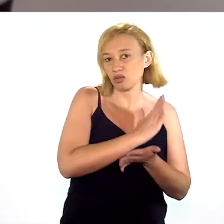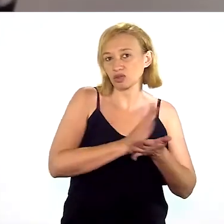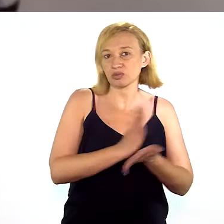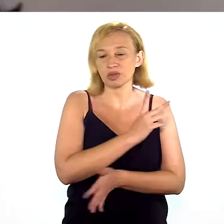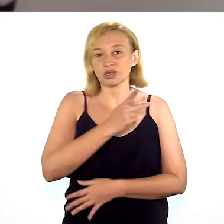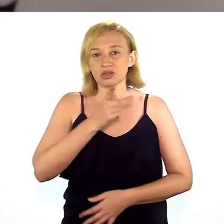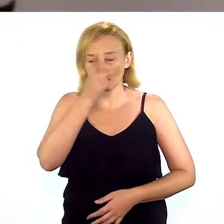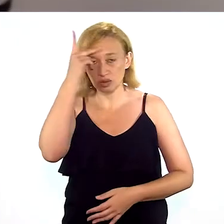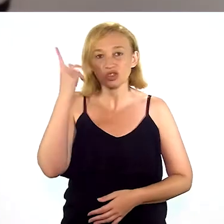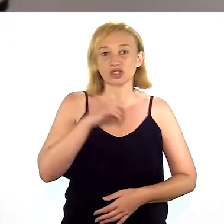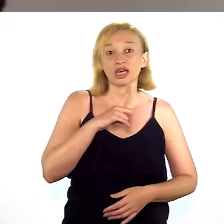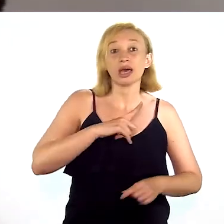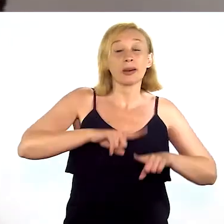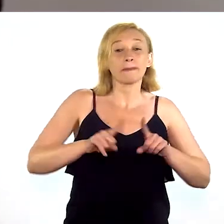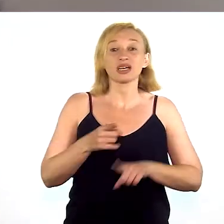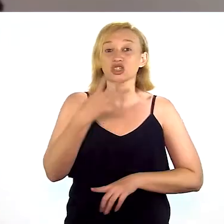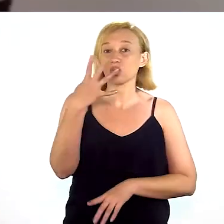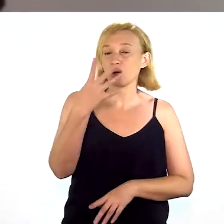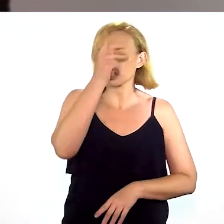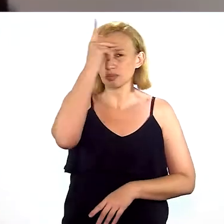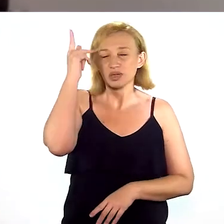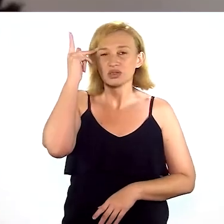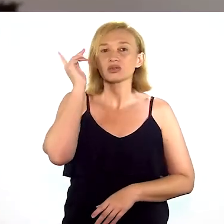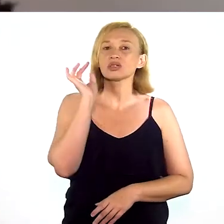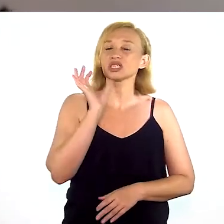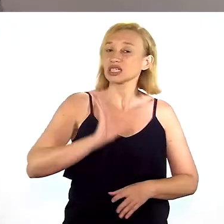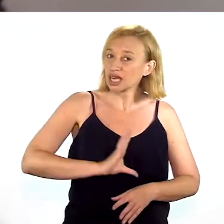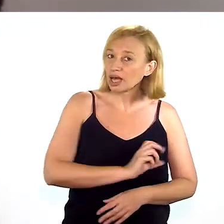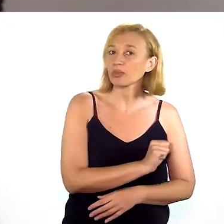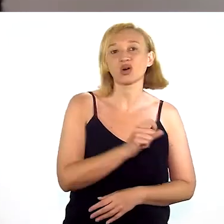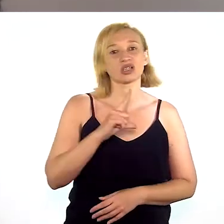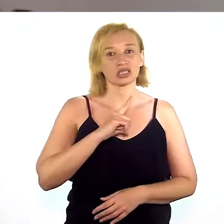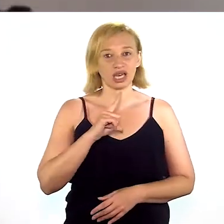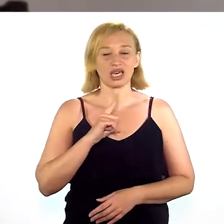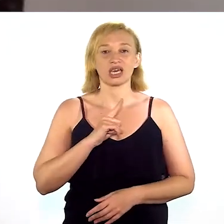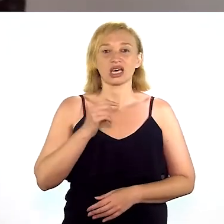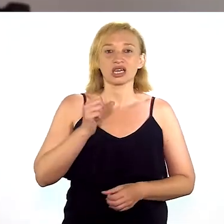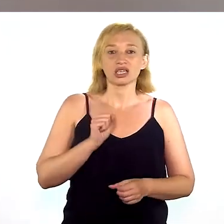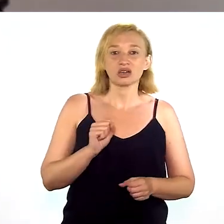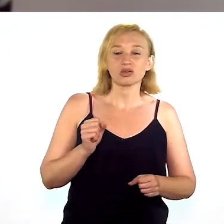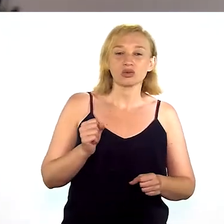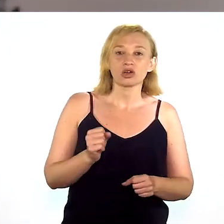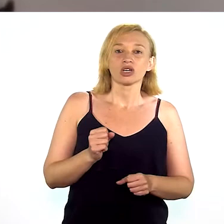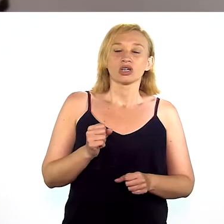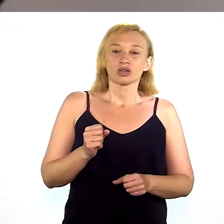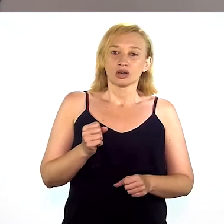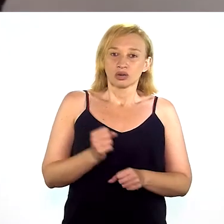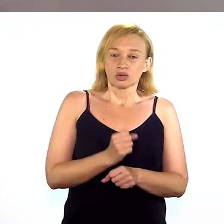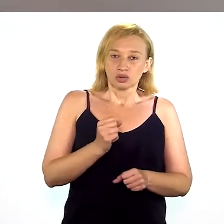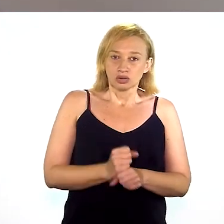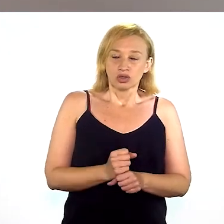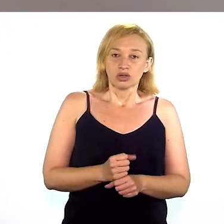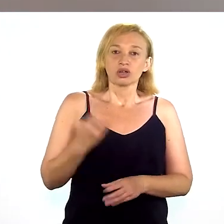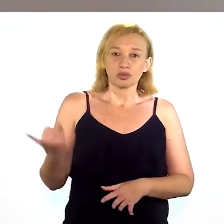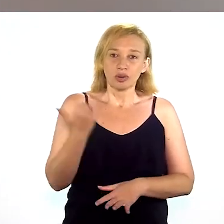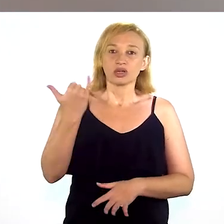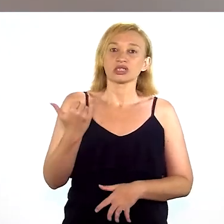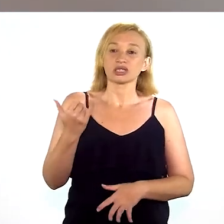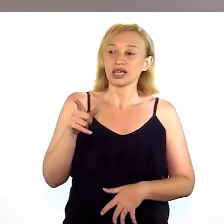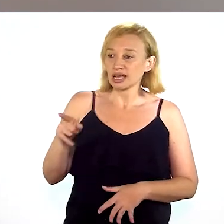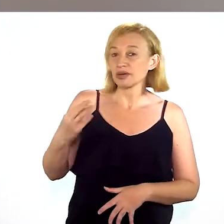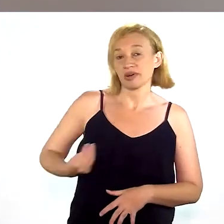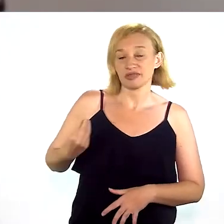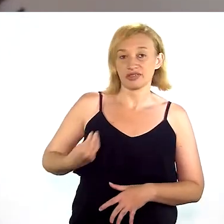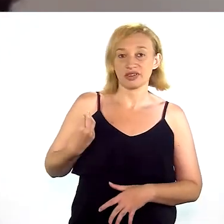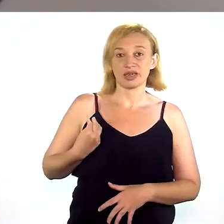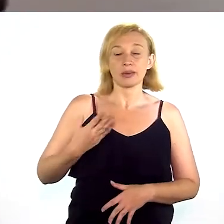natais aí as pessoas passam, mas é uma grande família formada por 4 pessoas que têm muito amor e que construíram algo muito